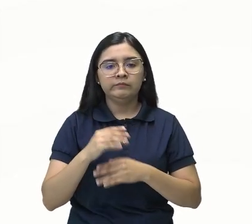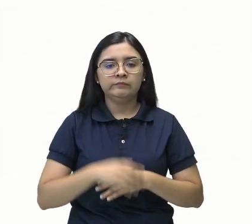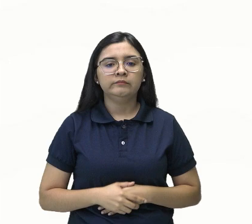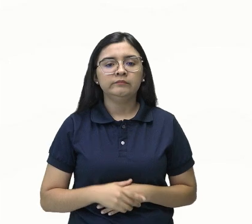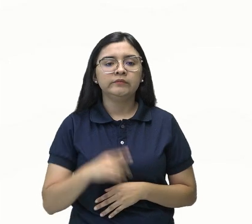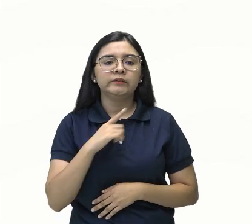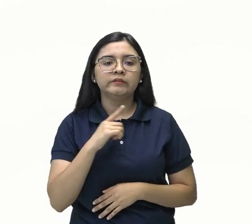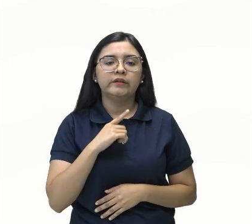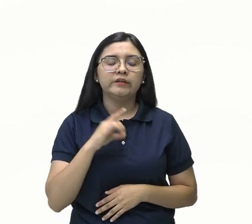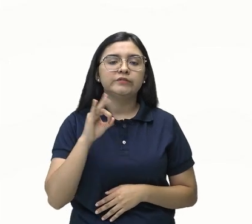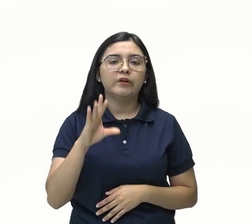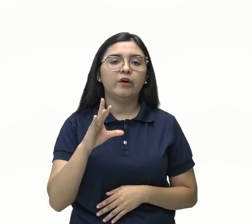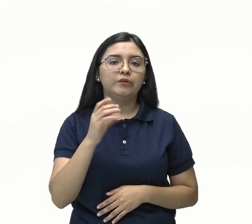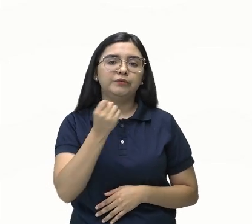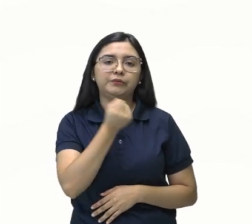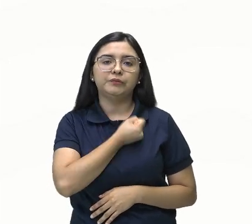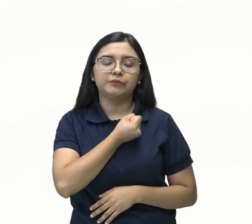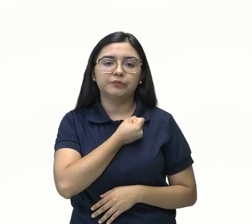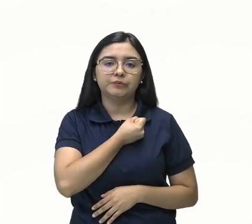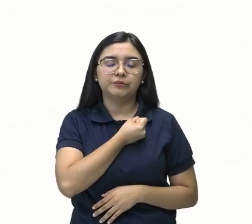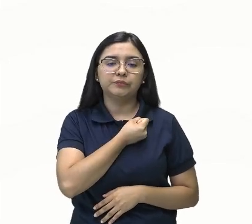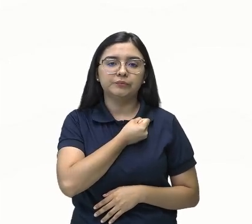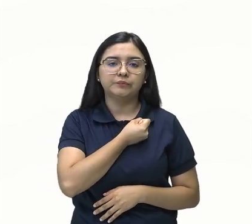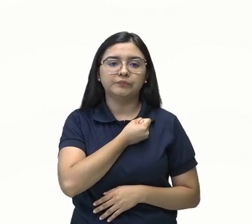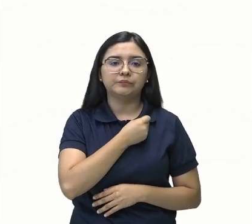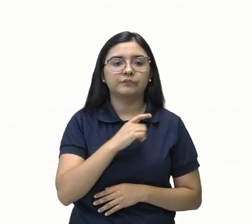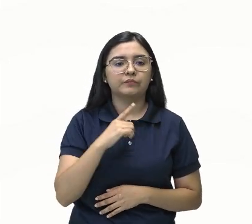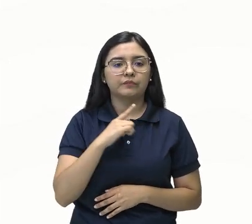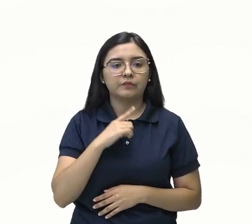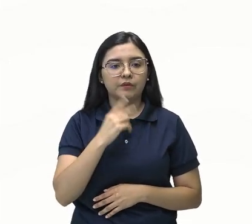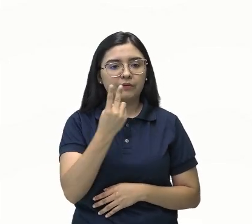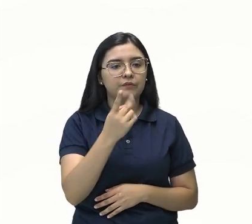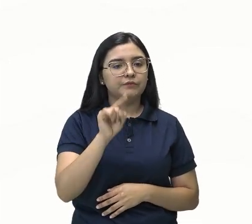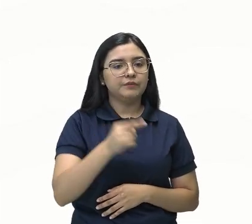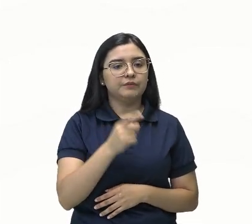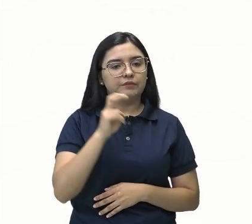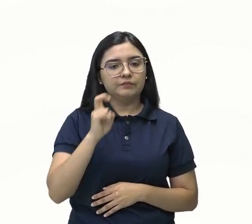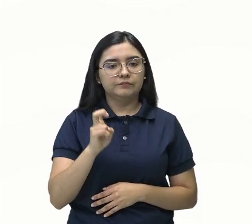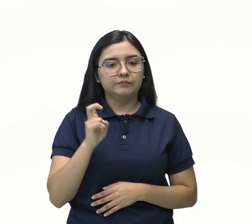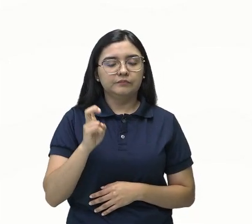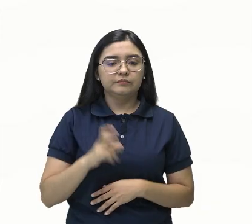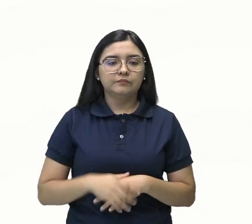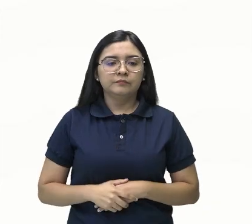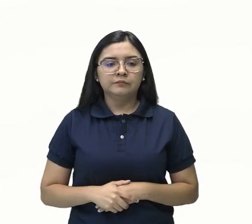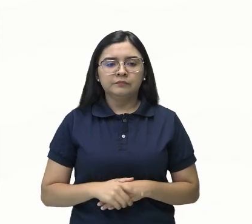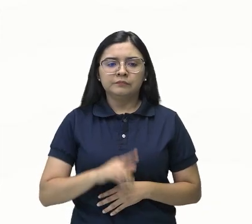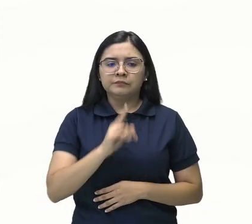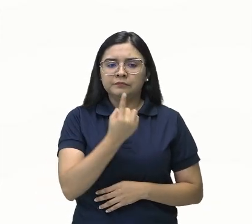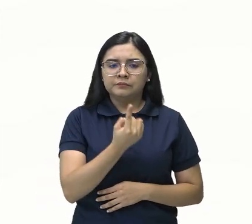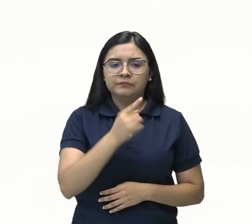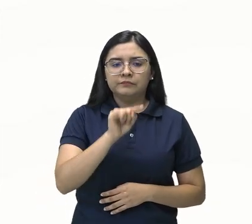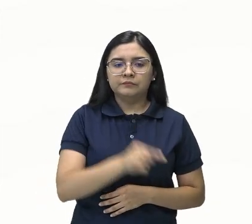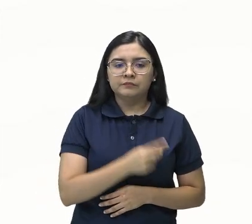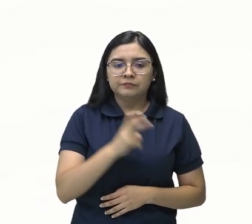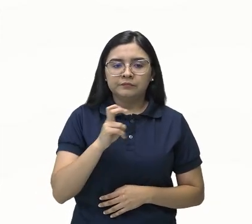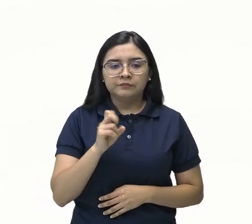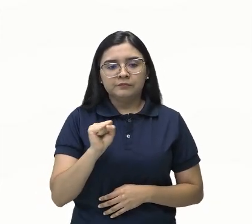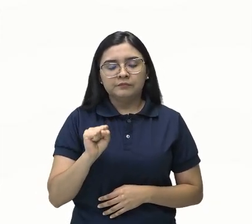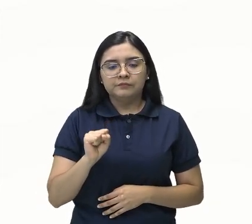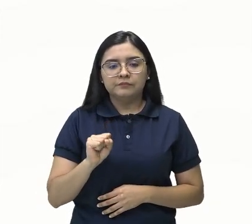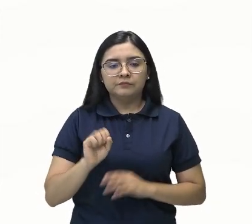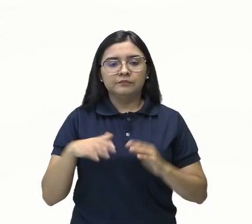que só tem números. Então, eu tenho 2,5 e 1,8. Qual é o número